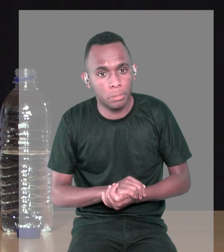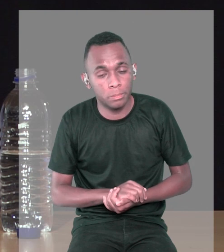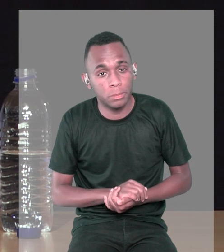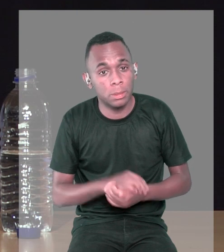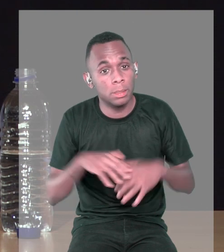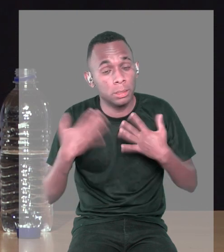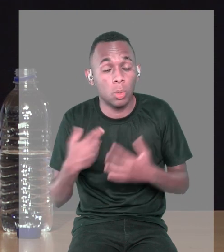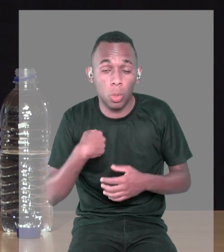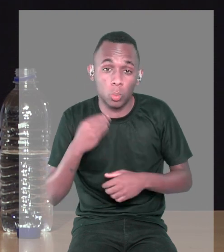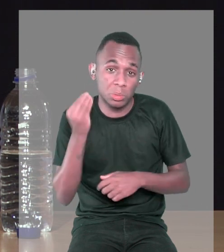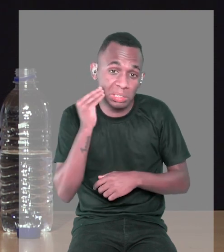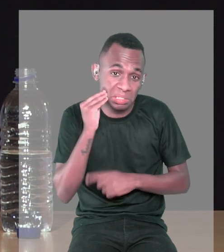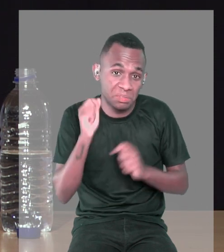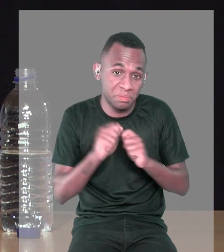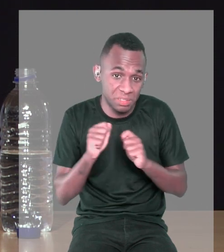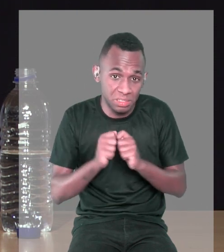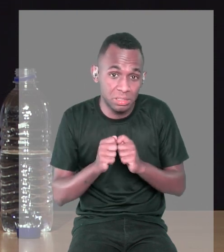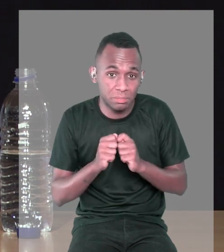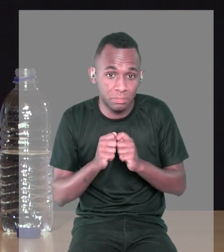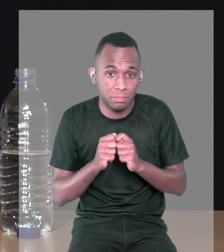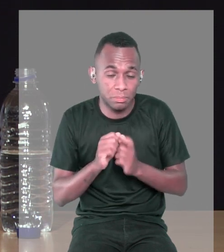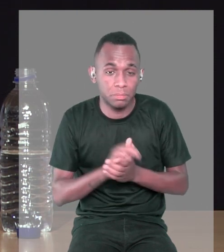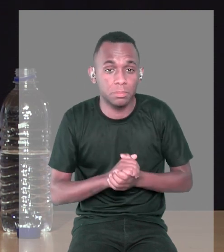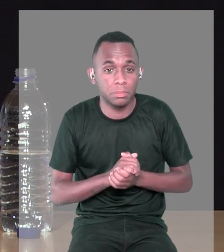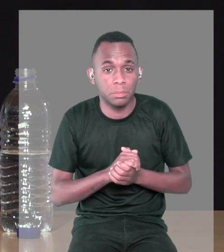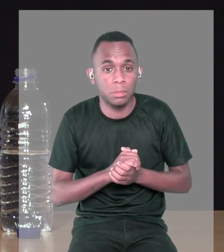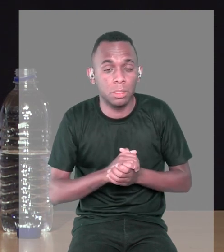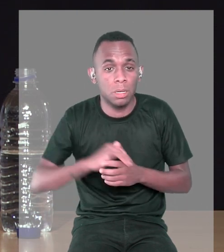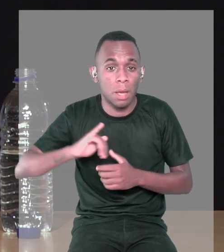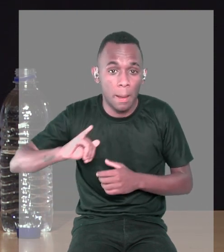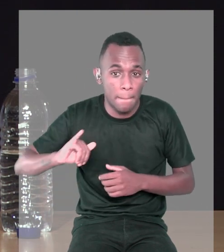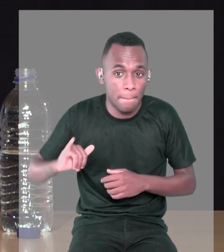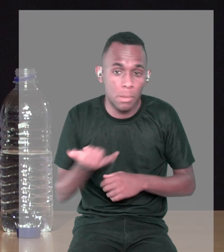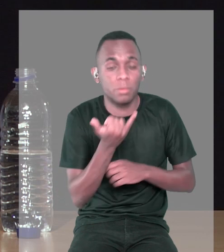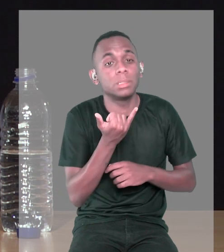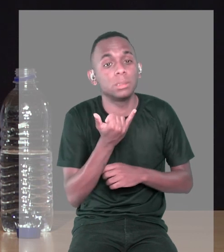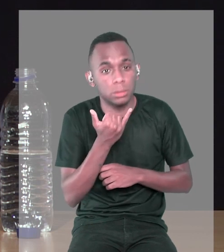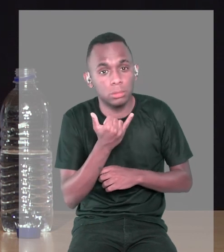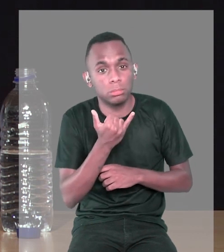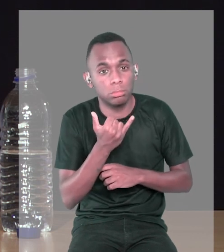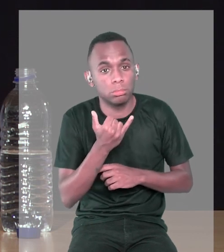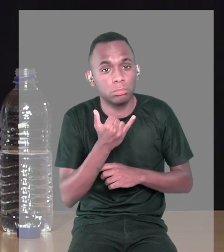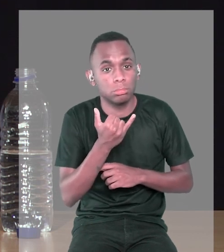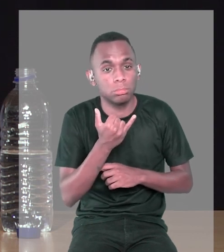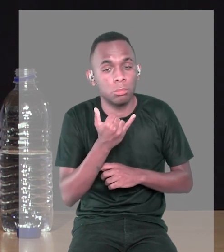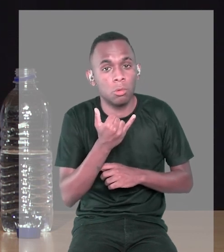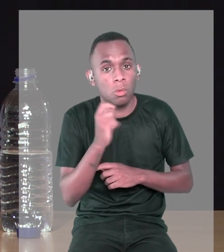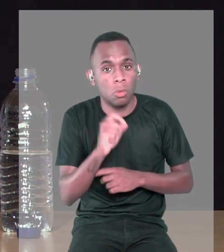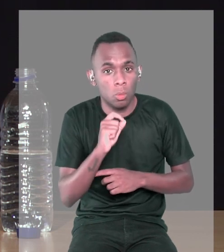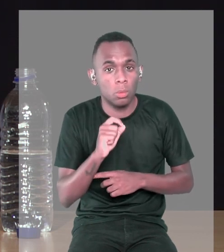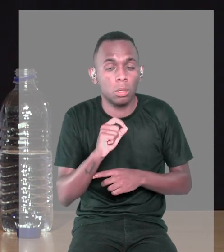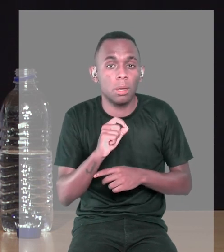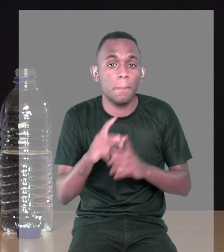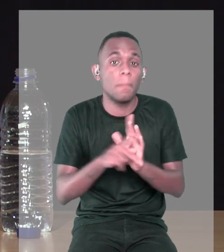aproveitando o ensejo da questão colocada pelo querido Adalto Novaes sobre corpo, espírito e mundo. Ou